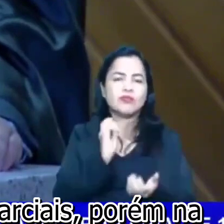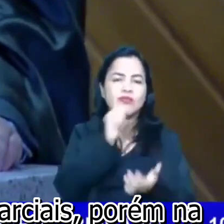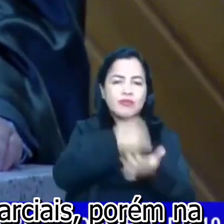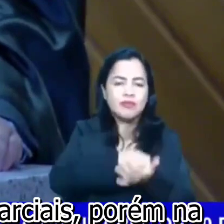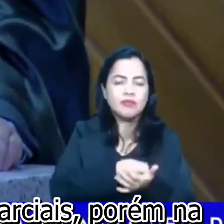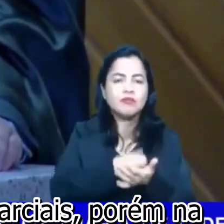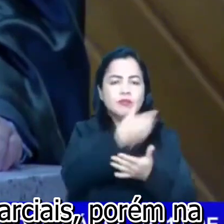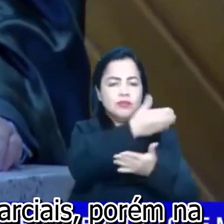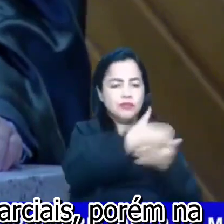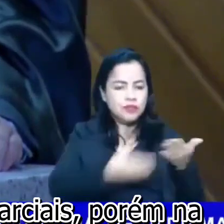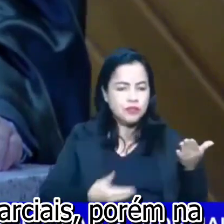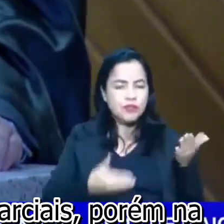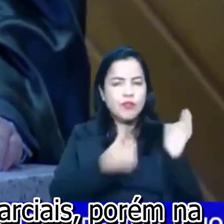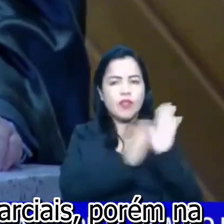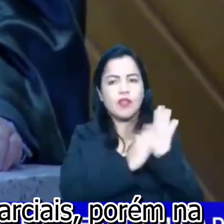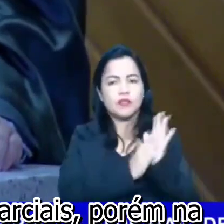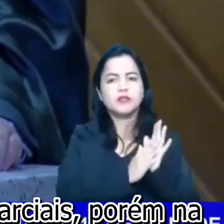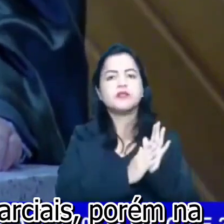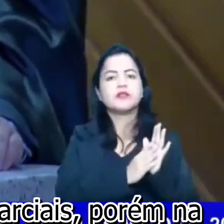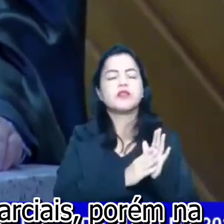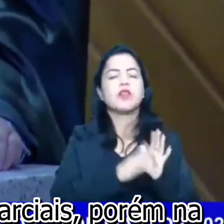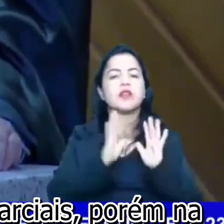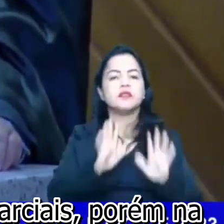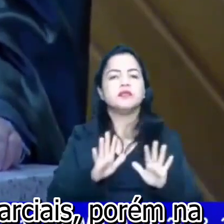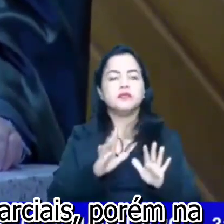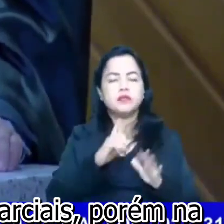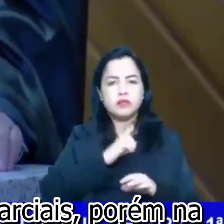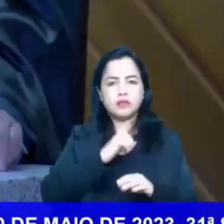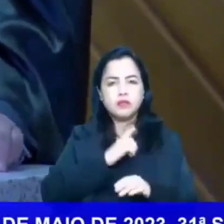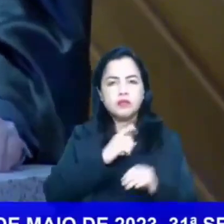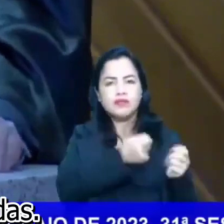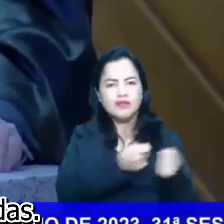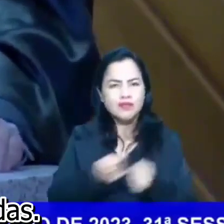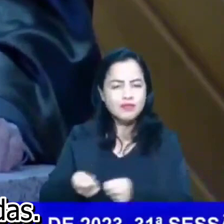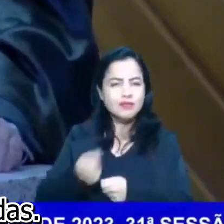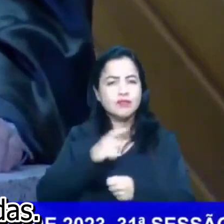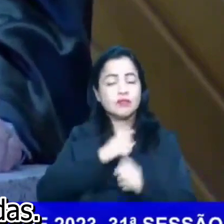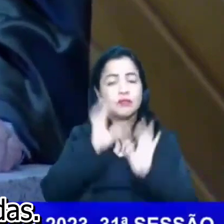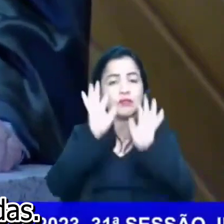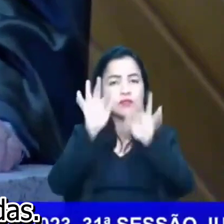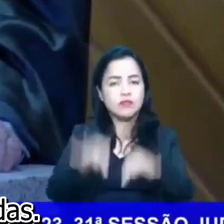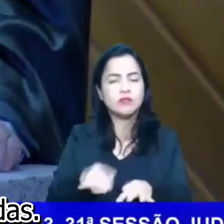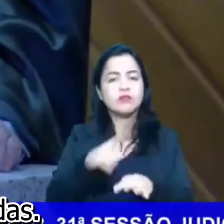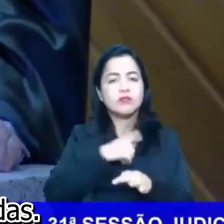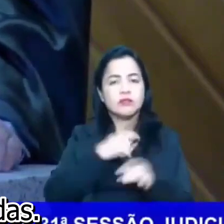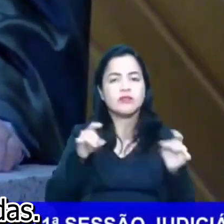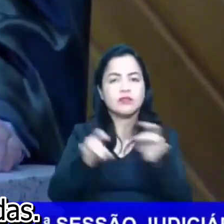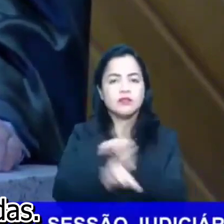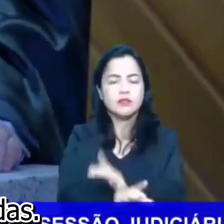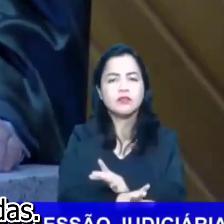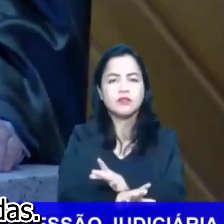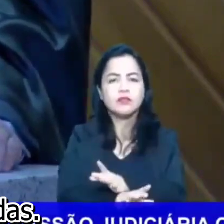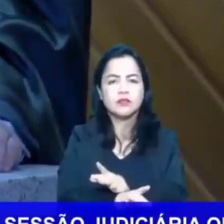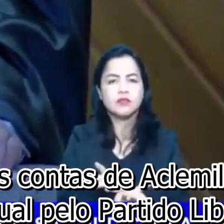eleitorais na prestação de contas parciais, porém, na ocasião das contas finais foram sanadas,